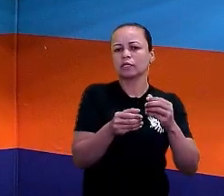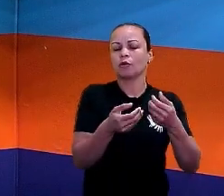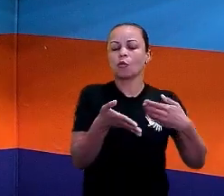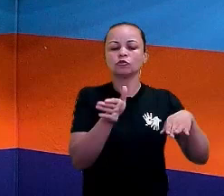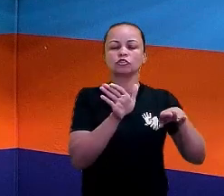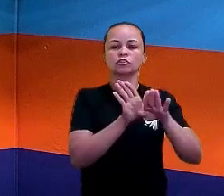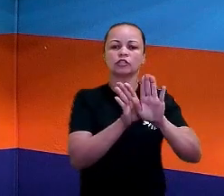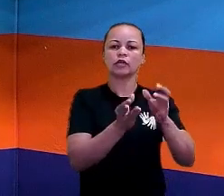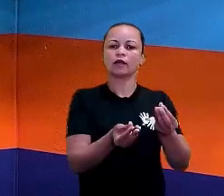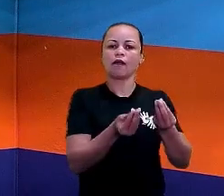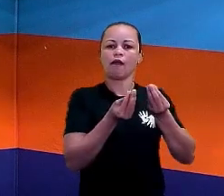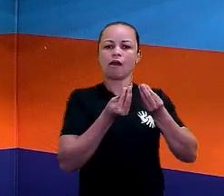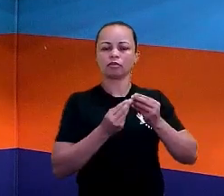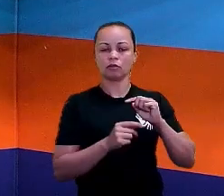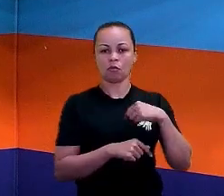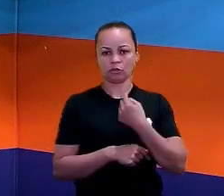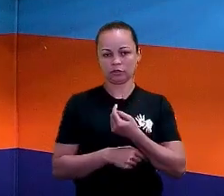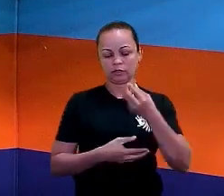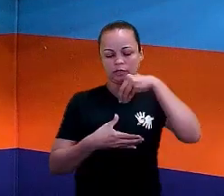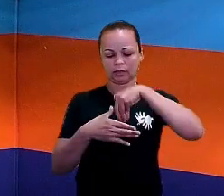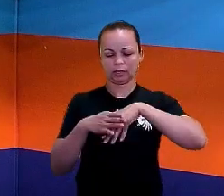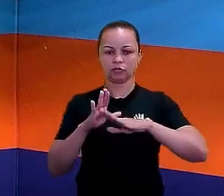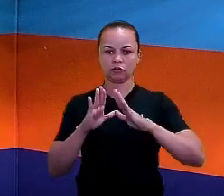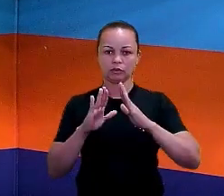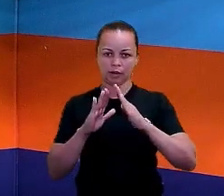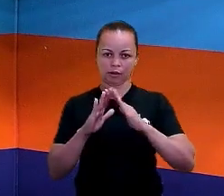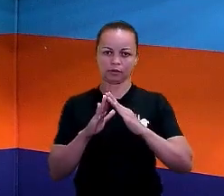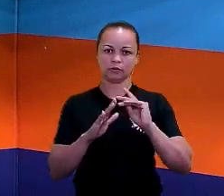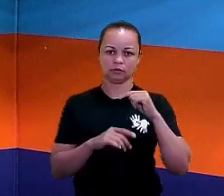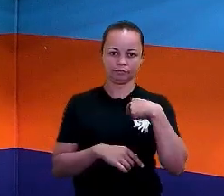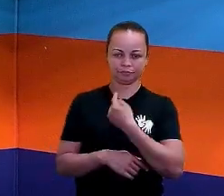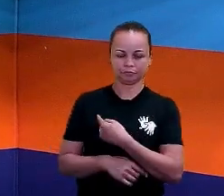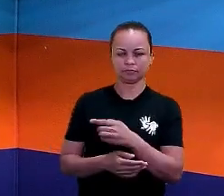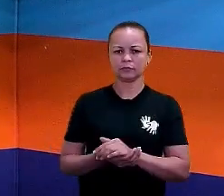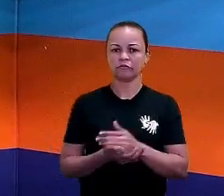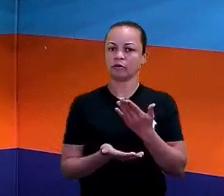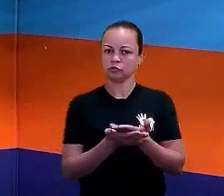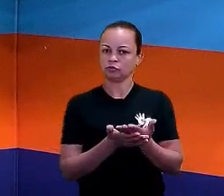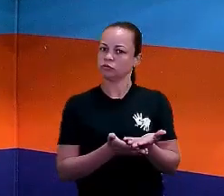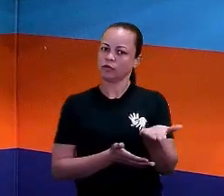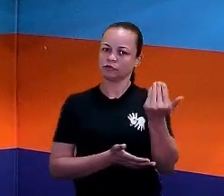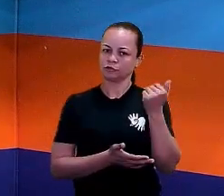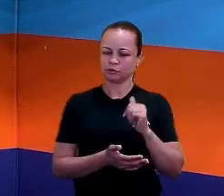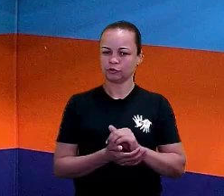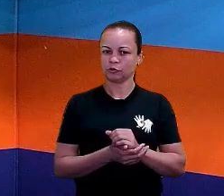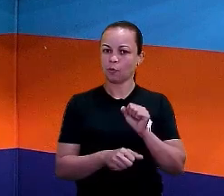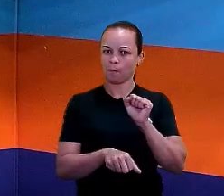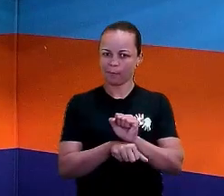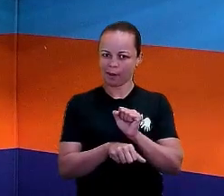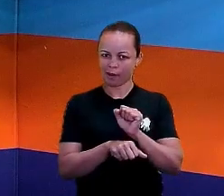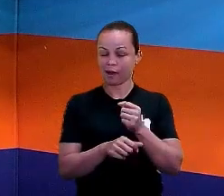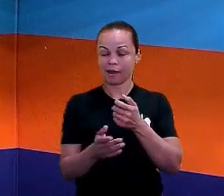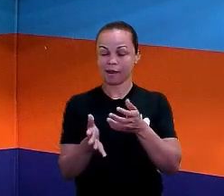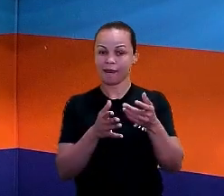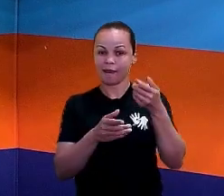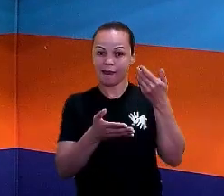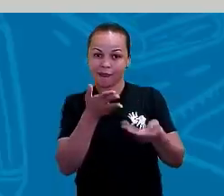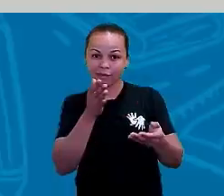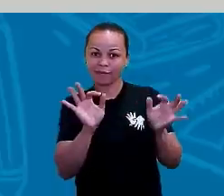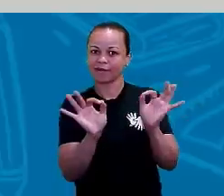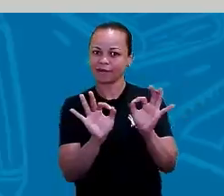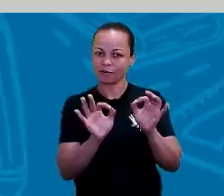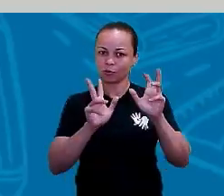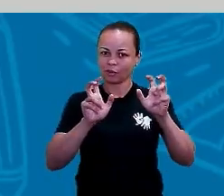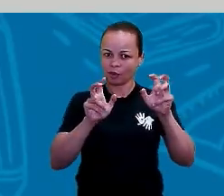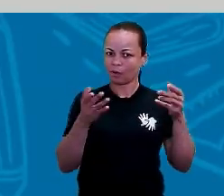nossas mãos, até dentro da nossa casa. Vamos lá estudar junto comigo hoje? Então, não perde nenhum assunto não, tá bom? Vamos lá.